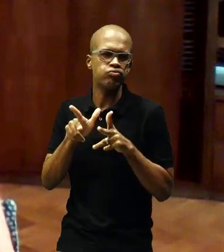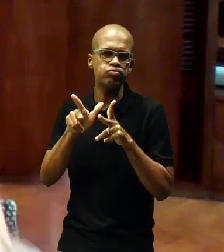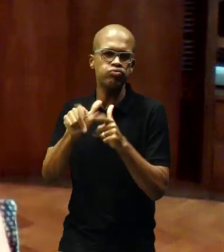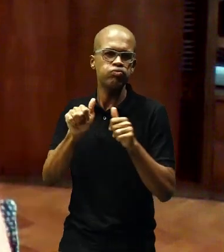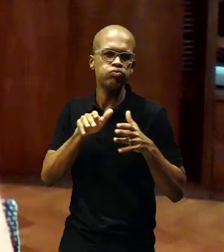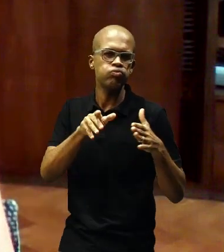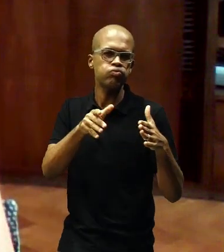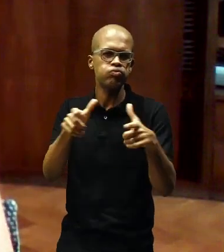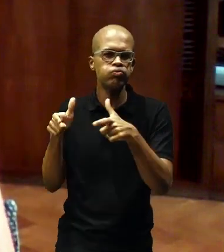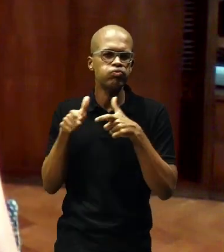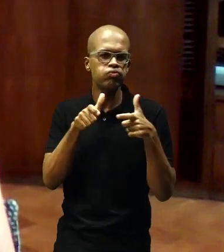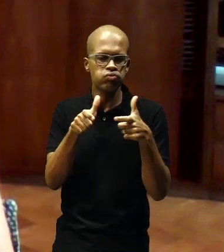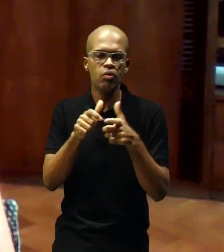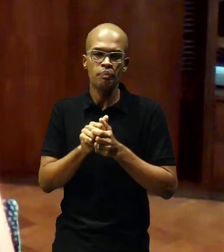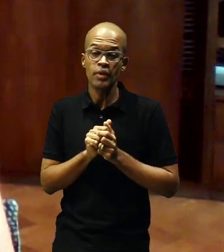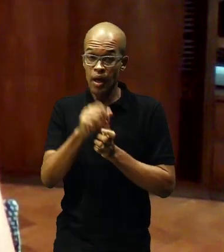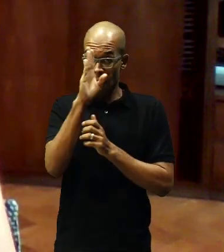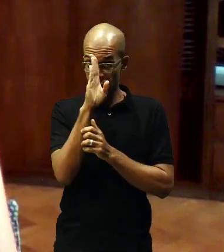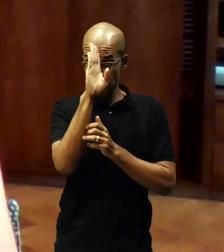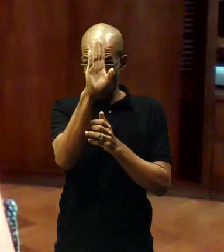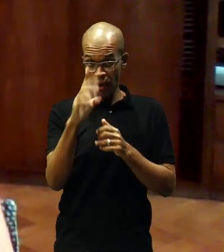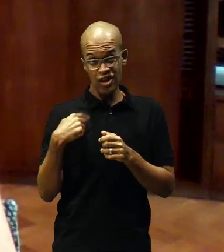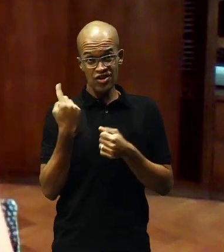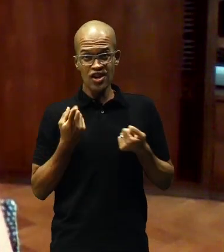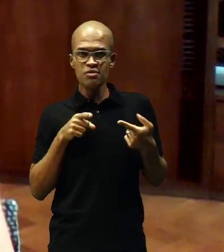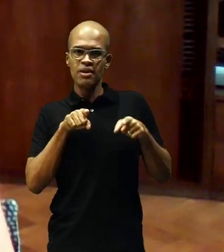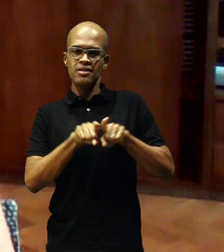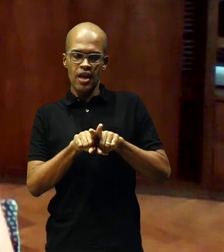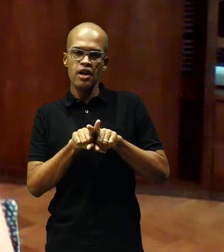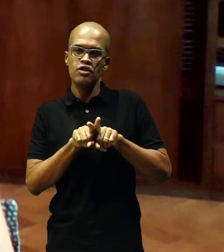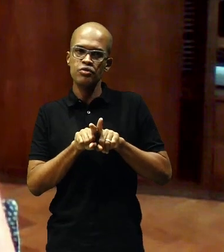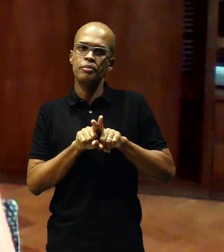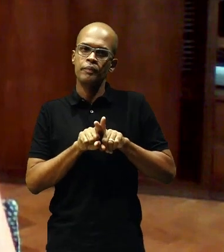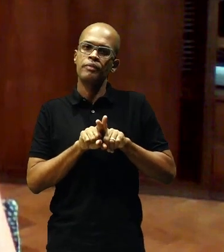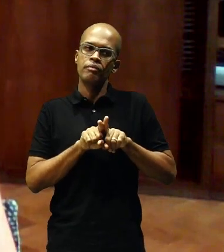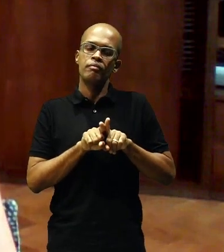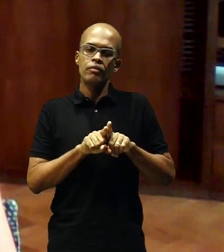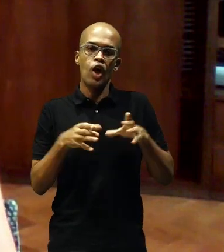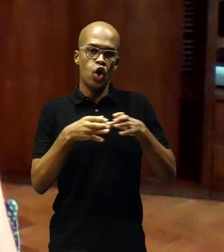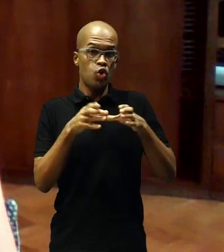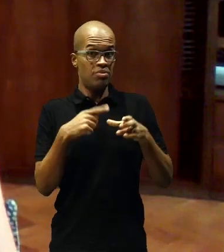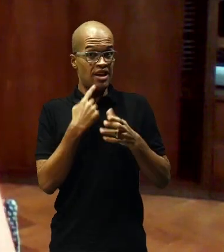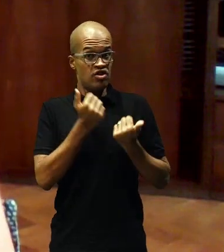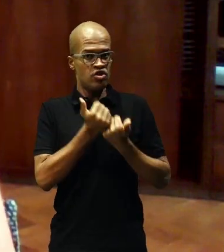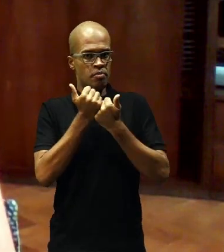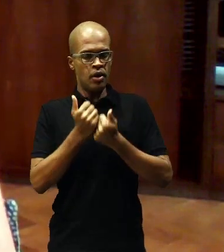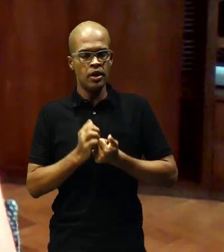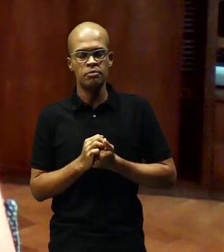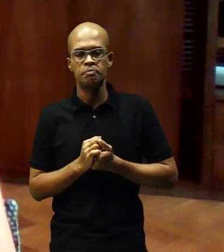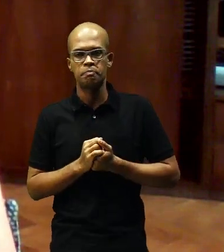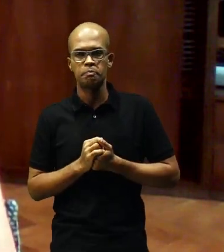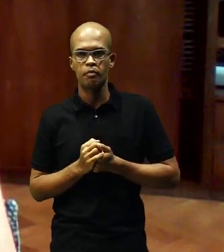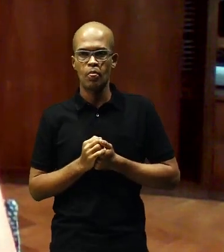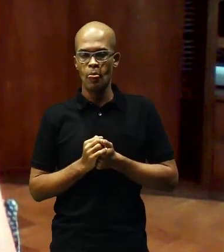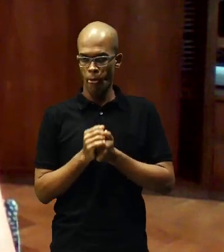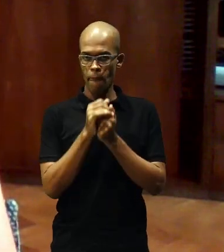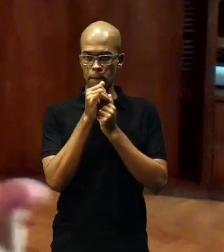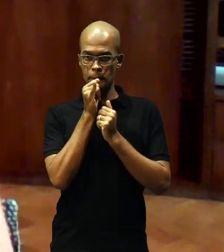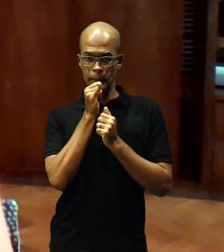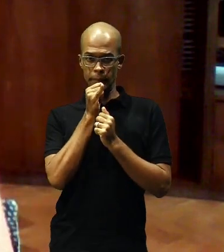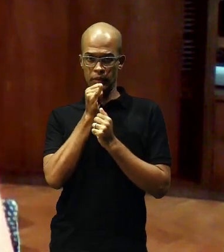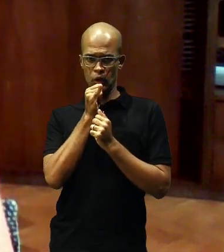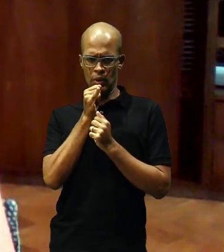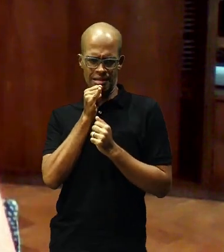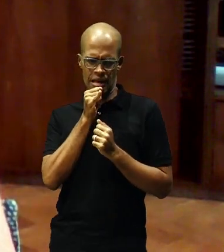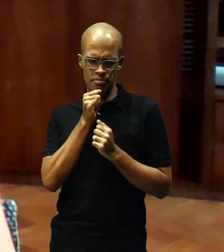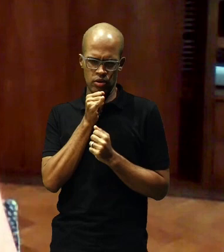envolvidos, principalmente aos nossos parceiros, as organizações que a gente apoia. Como um exemplo concreto de como